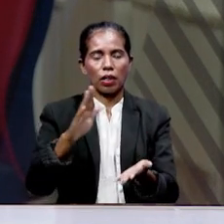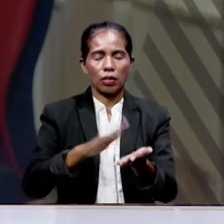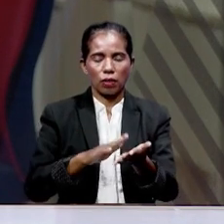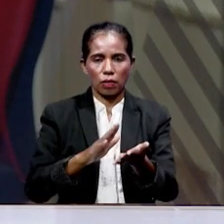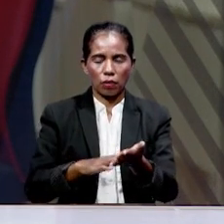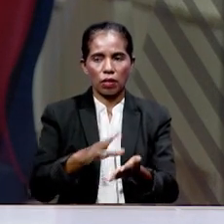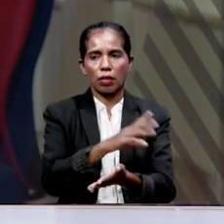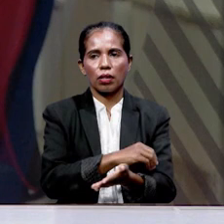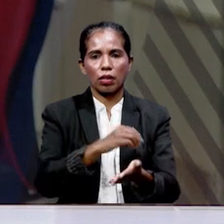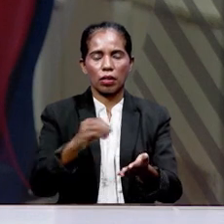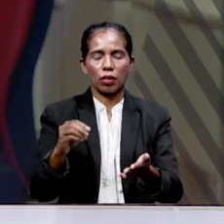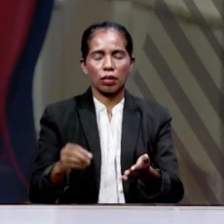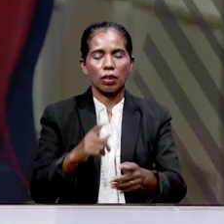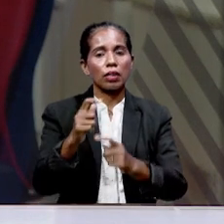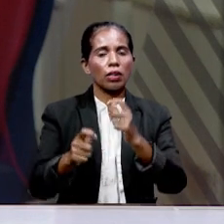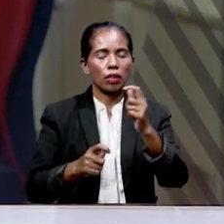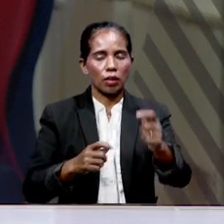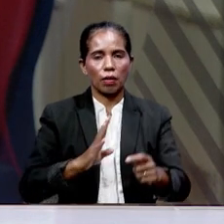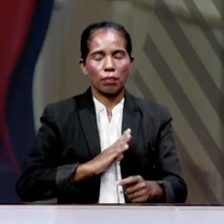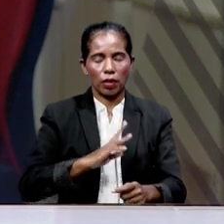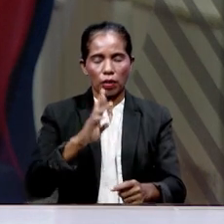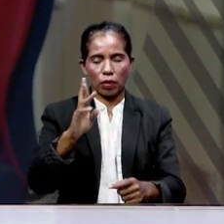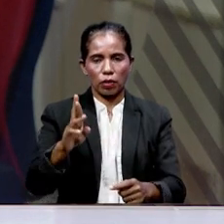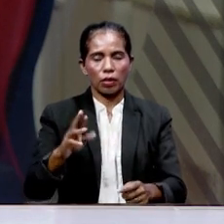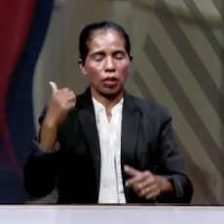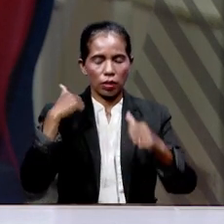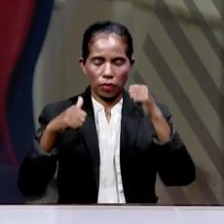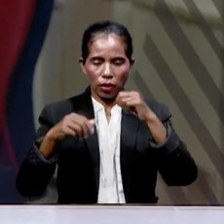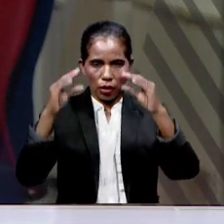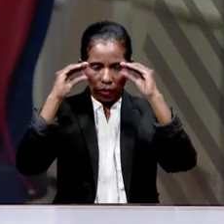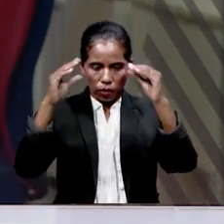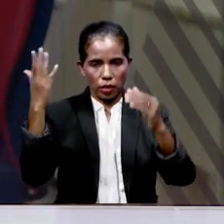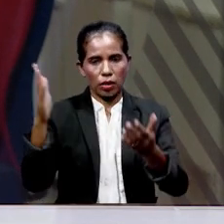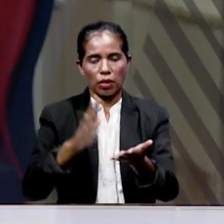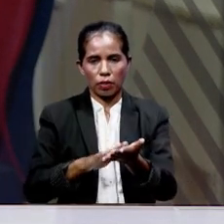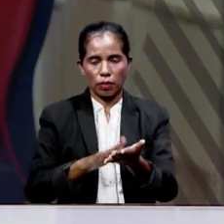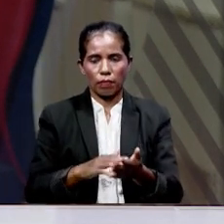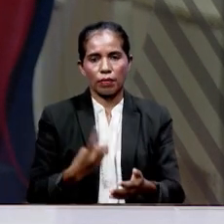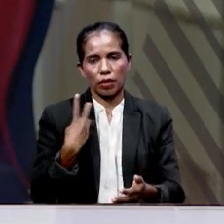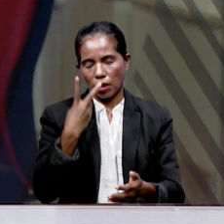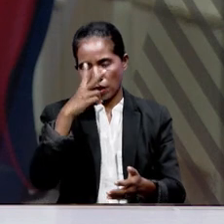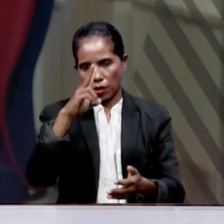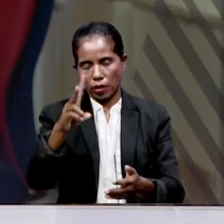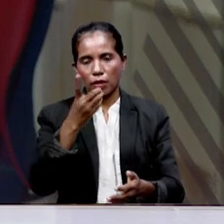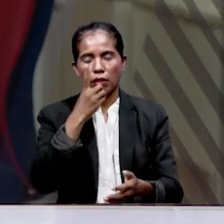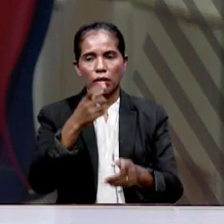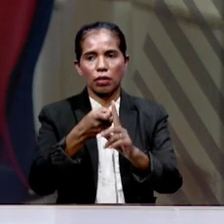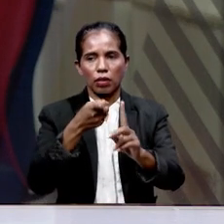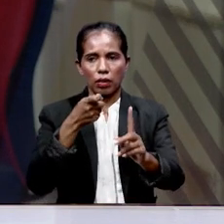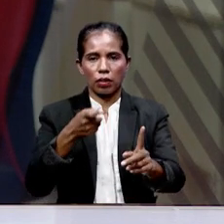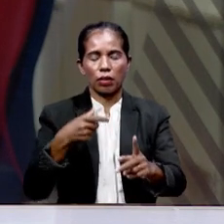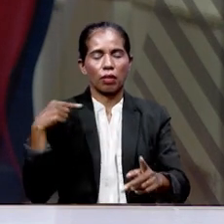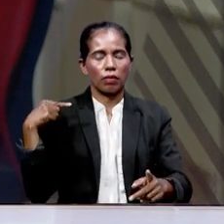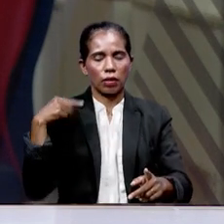Grupo Tecnologia Informática Becora em atividade Hanorin e a escola. Turma Ita acompanha a declaração, Rússia Porta-Voz,